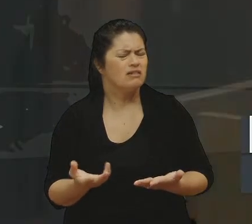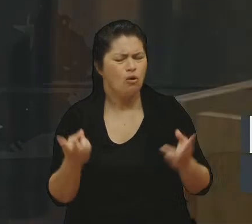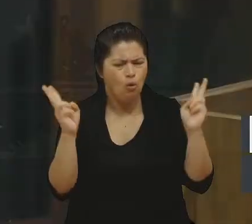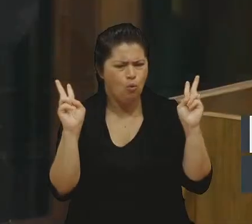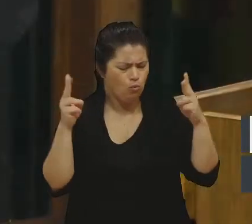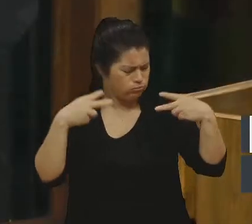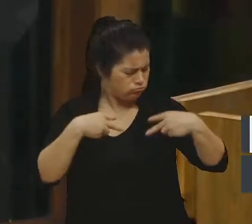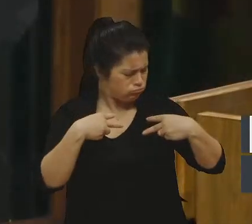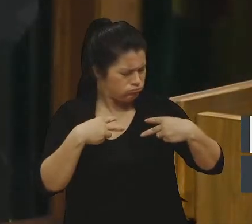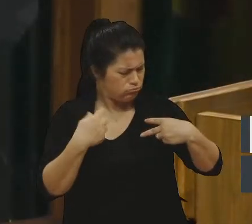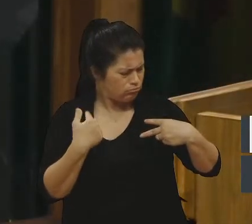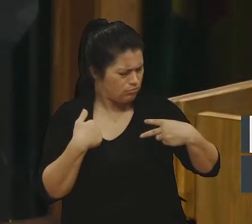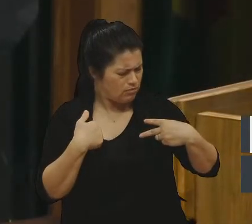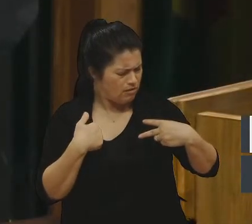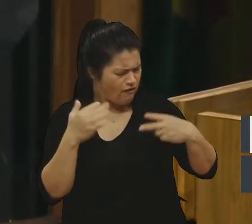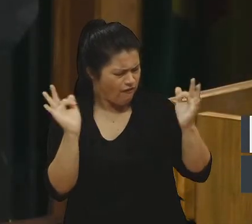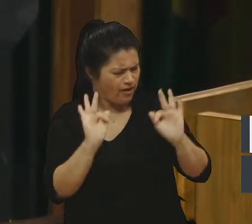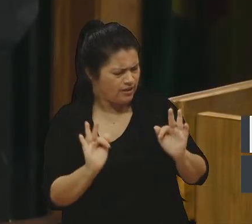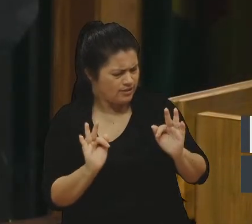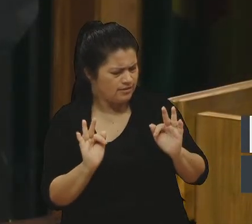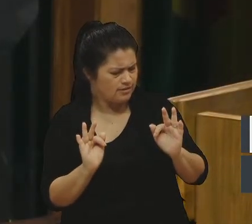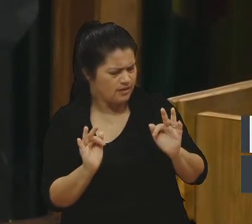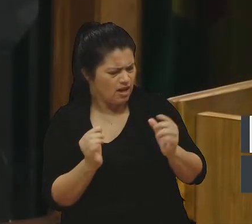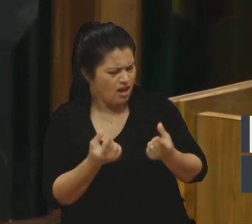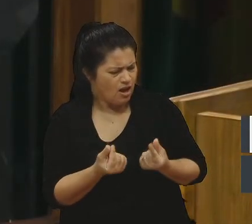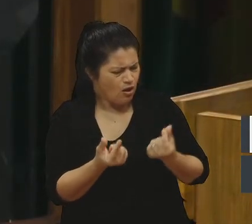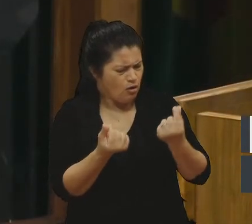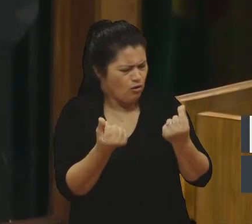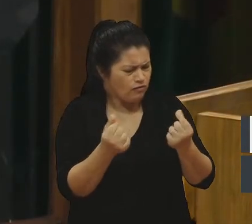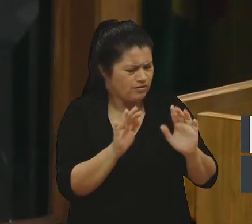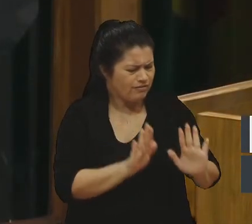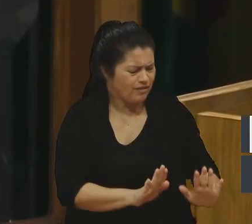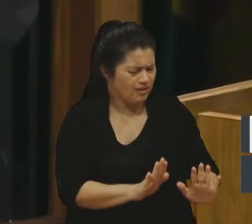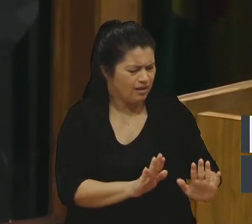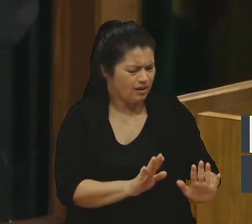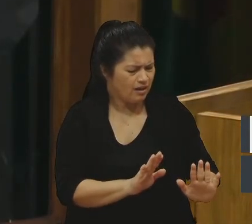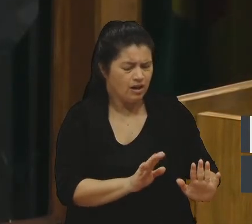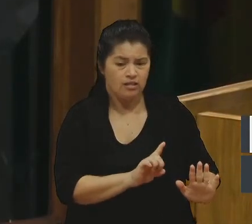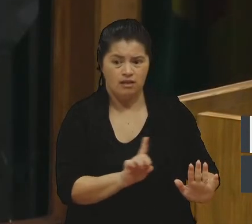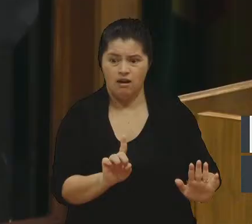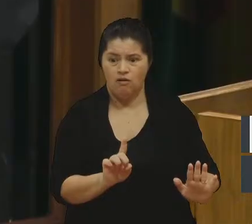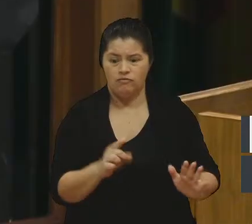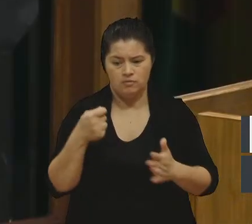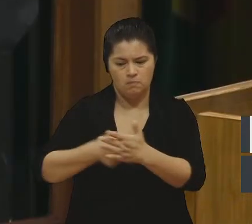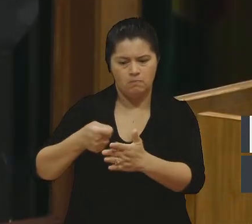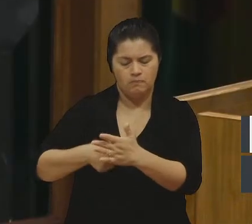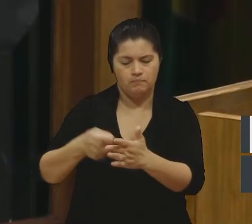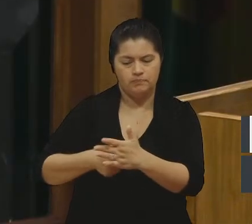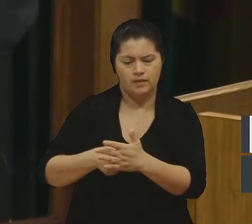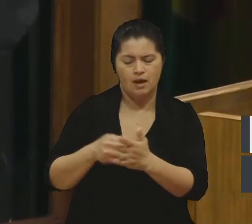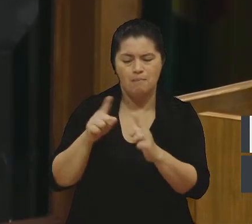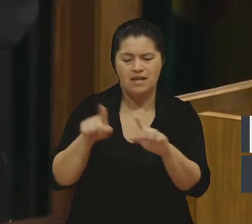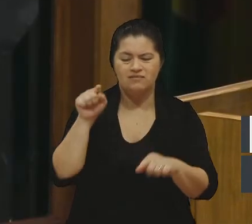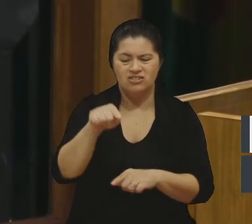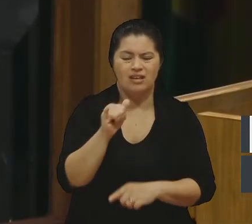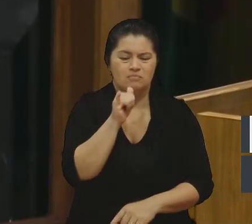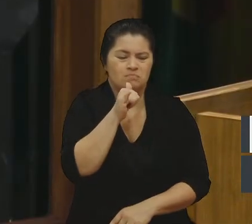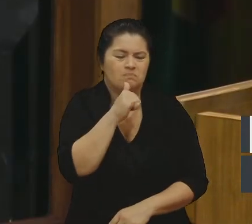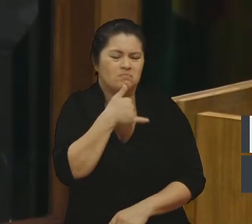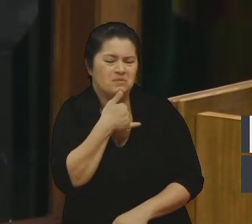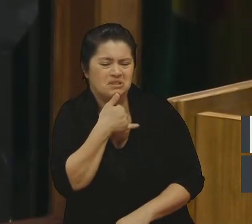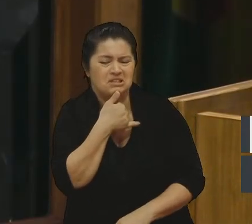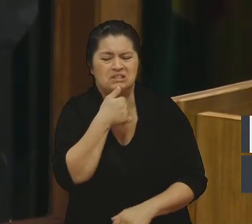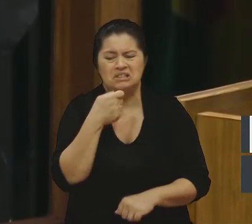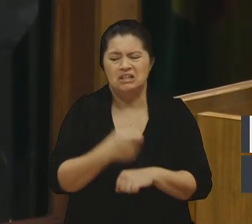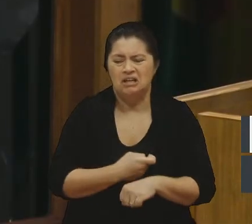se você estiver feliz num negócio que remunera pouco, você fica, você persiste. Agora, se você estiver triste, se você estiver chateado, não